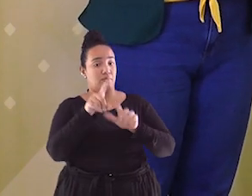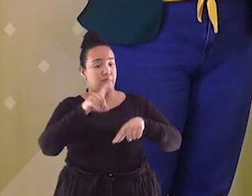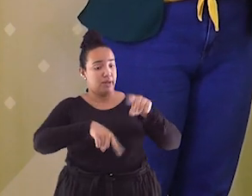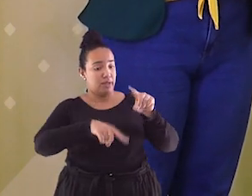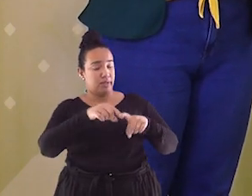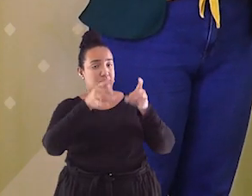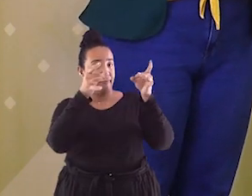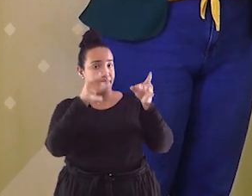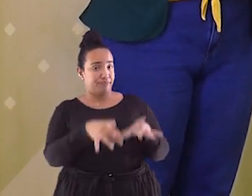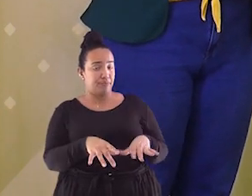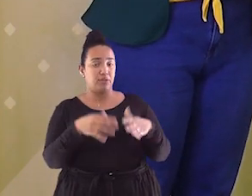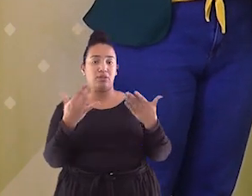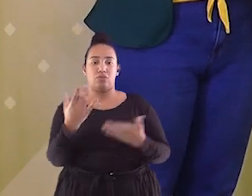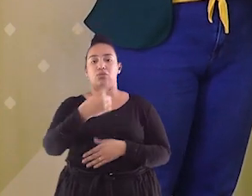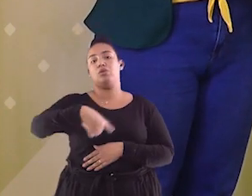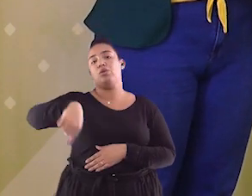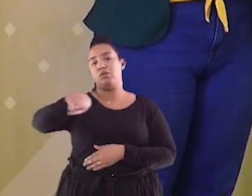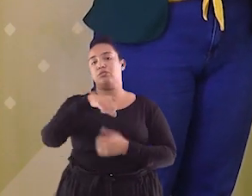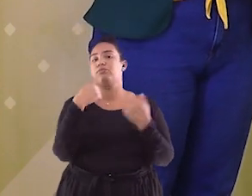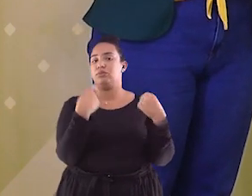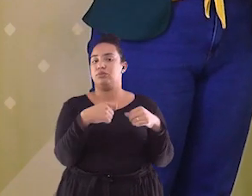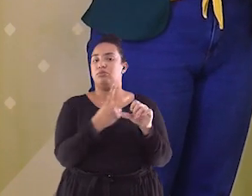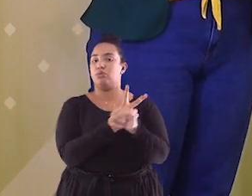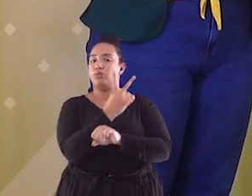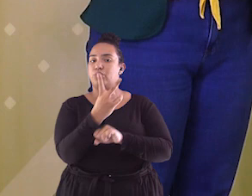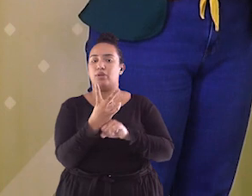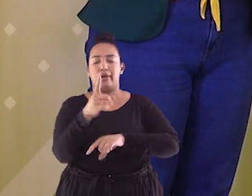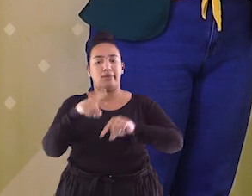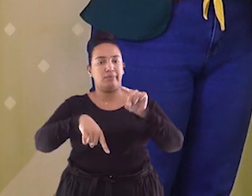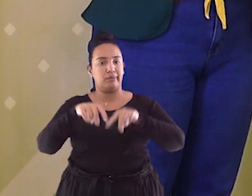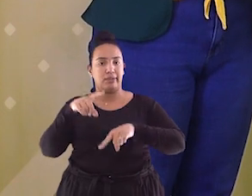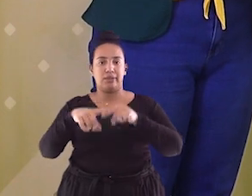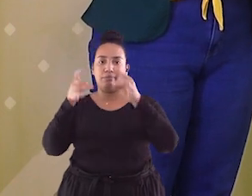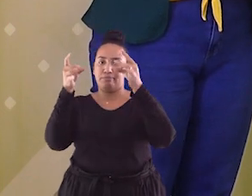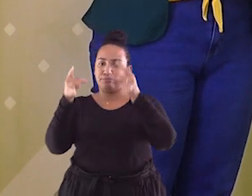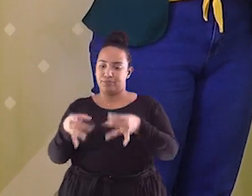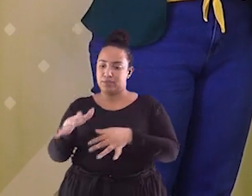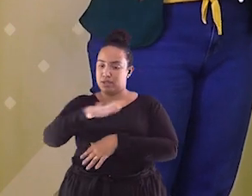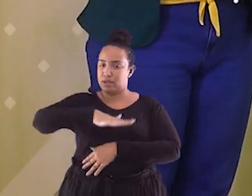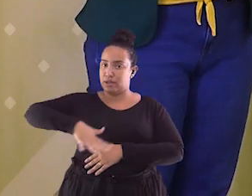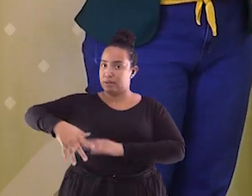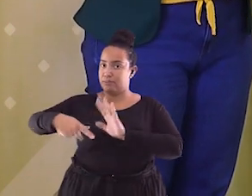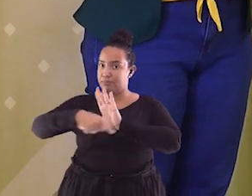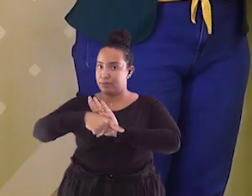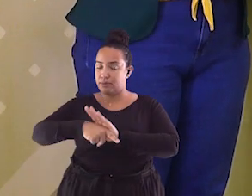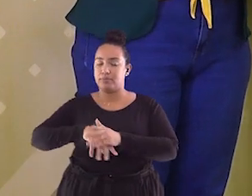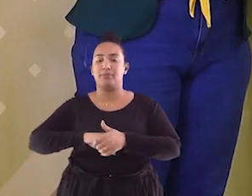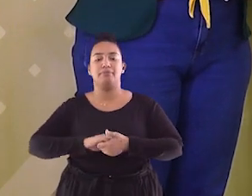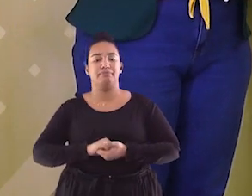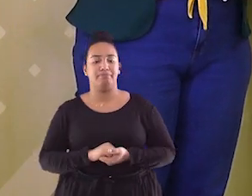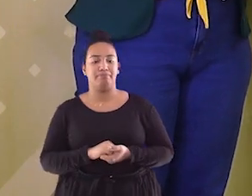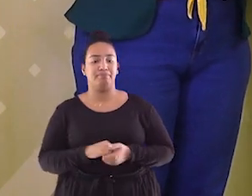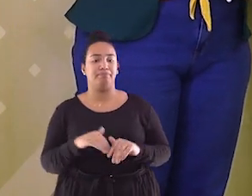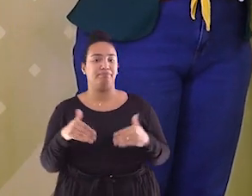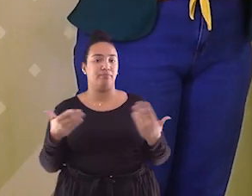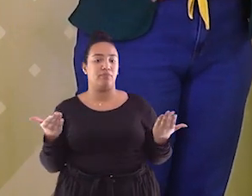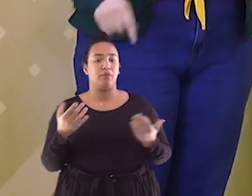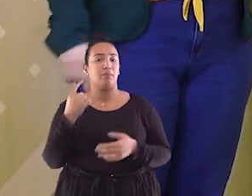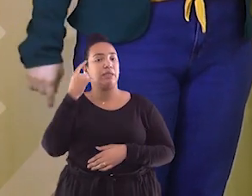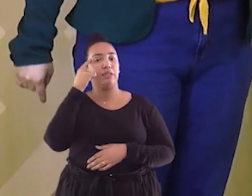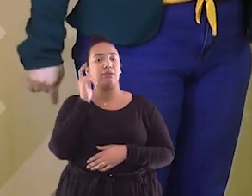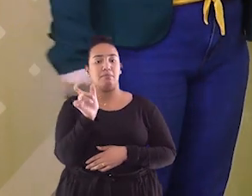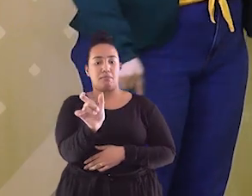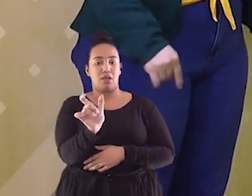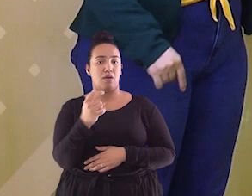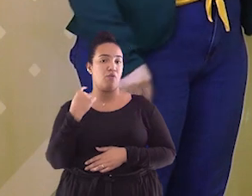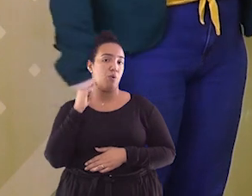então, cabe buscarmos e descartarmos, seja lá o que for, nesses espaços adequados. E pensando agora aqui na palavra, vamos